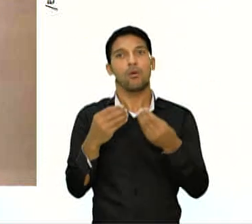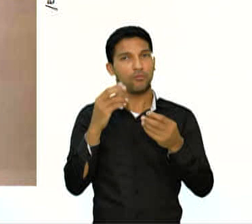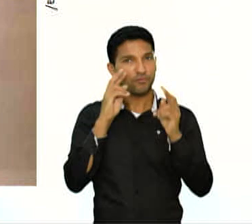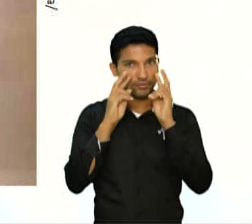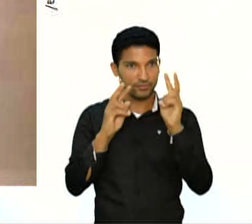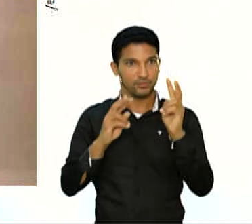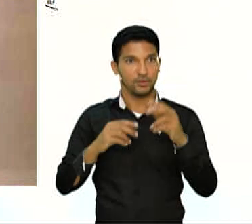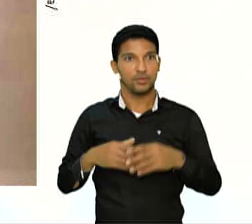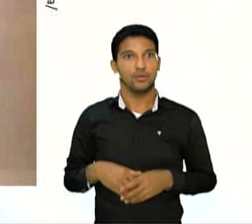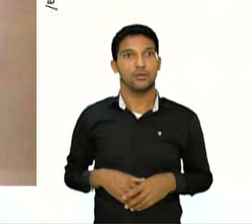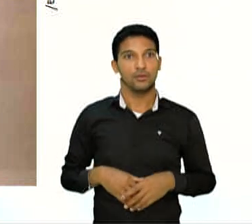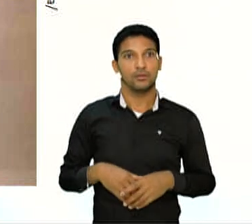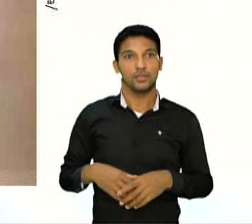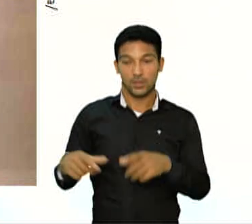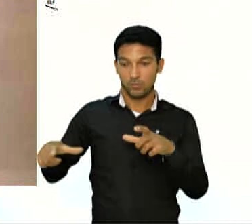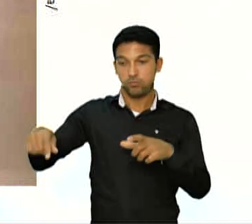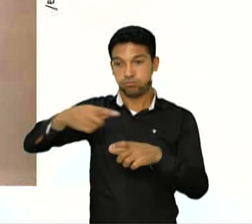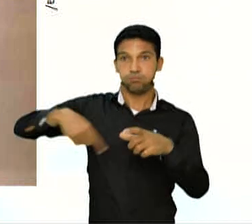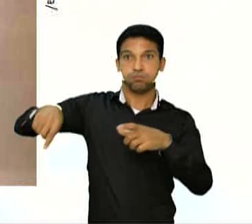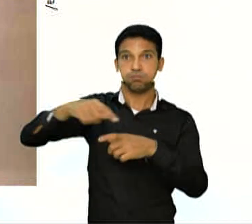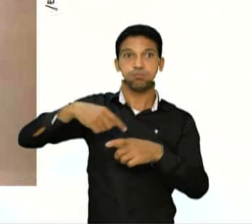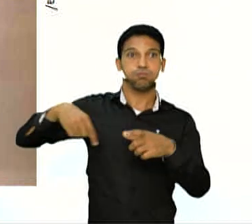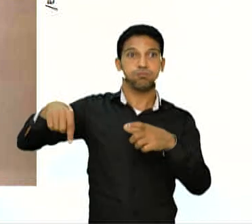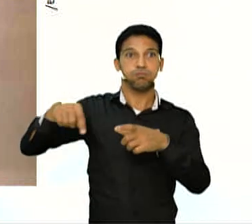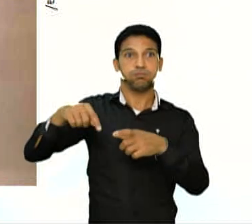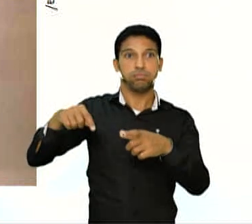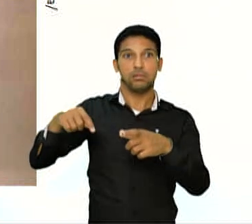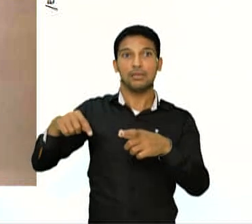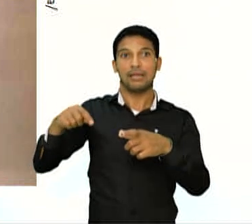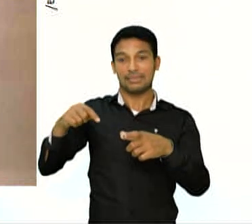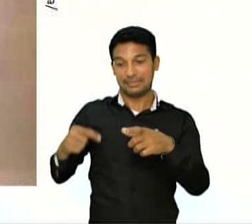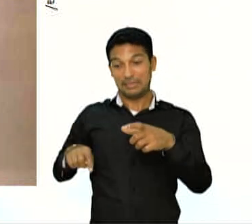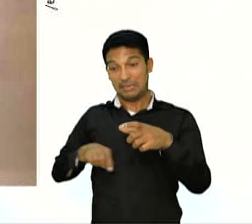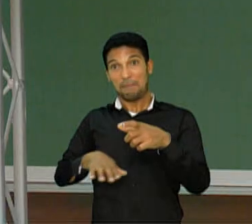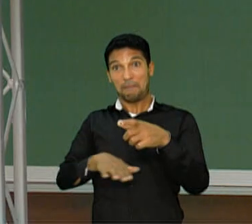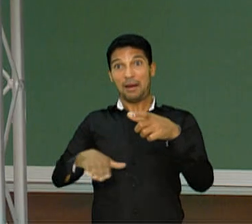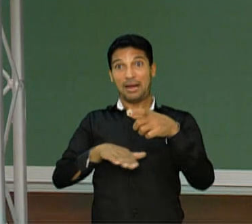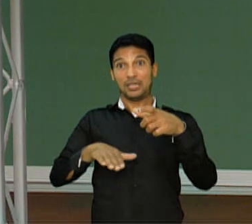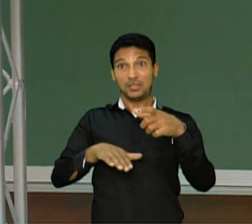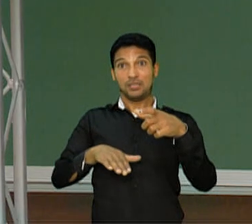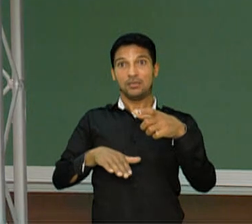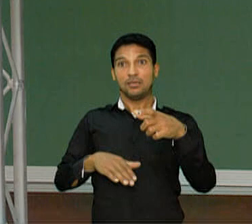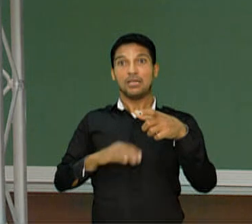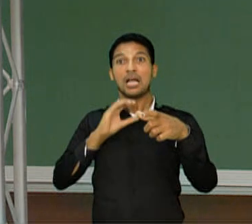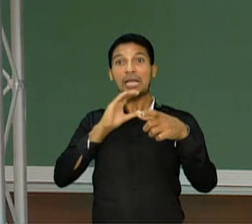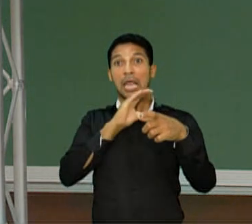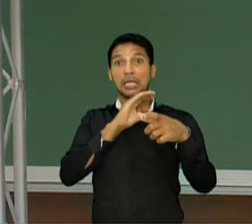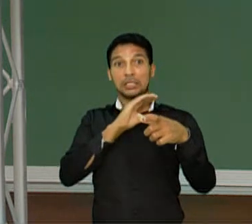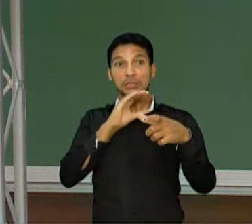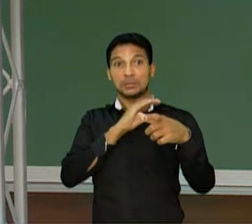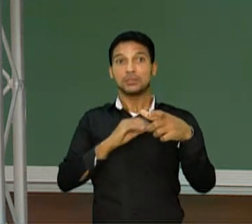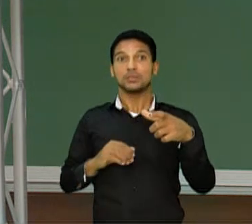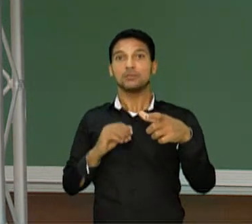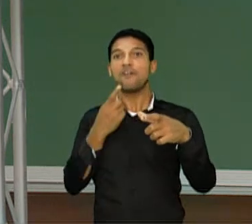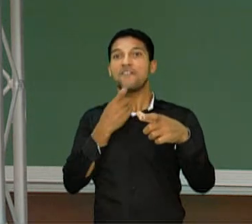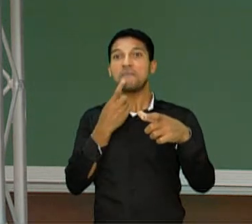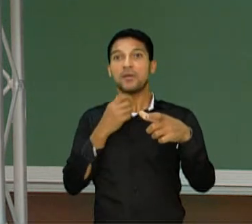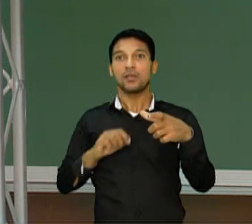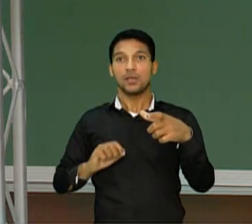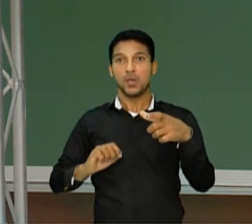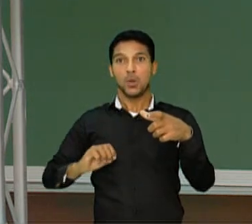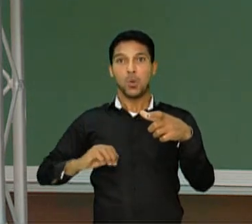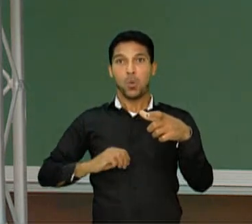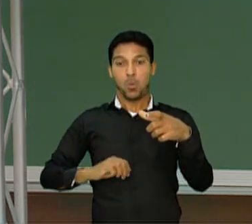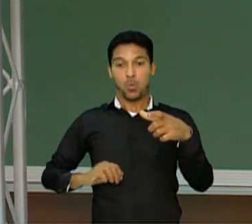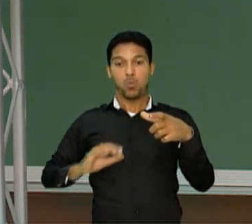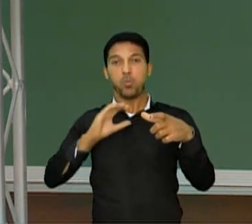Então aqui nós vamos ter a área de reservatório que vai sendo aquecido. Em cima se constrói toda a estrutura para